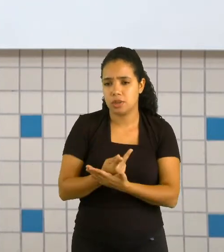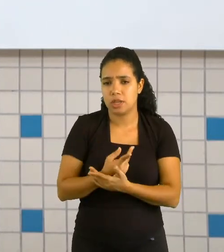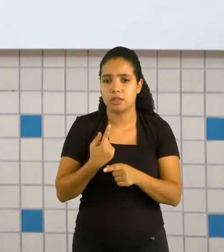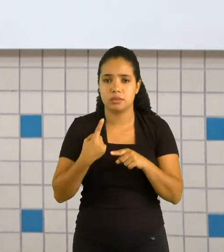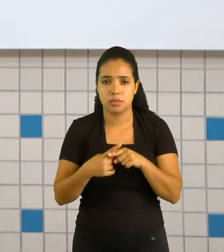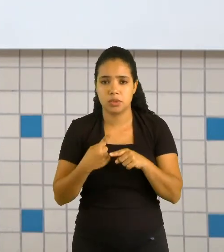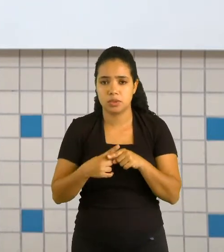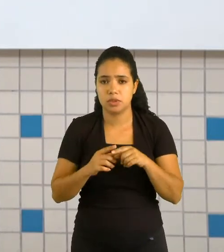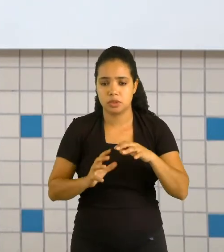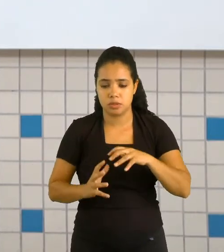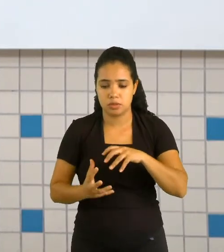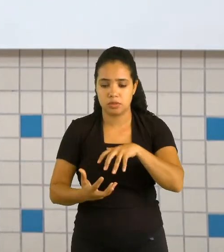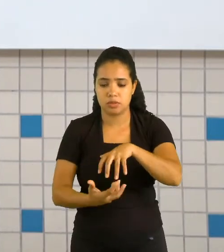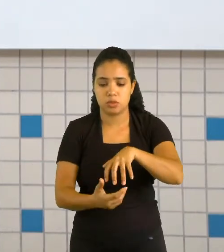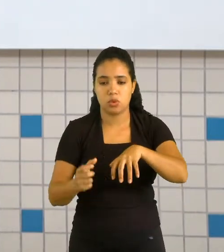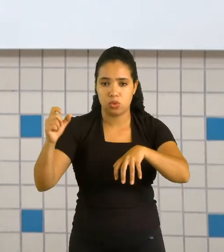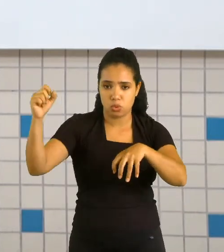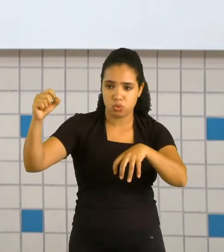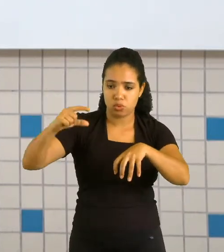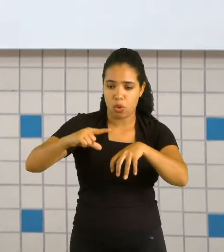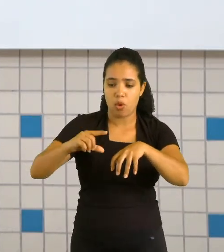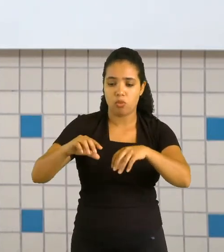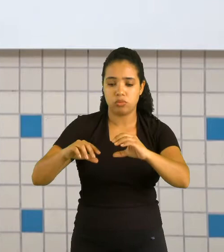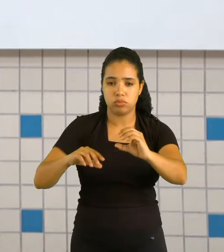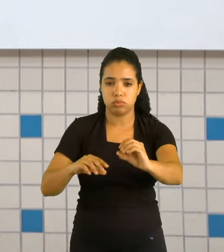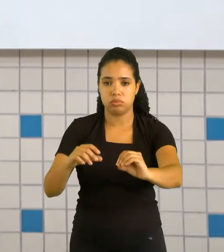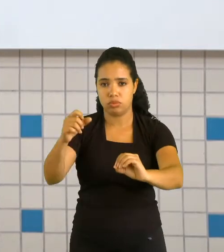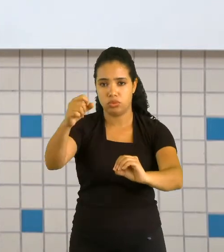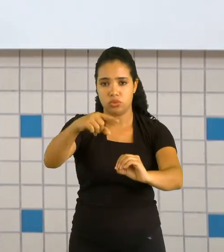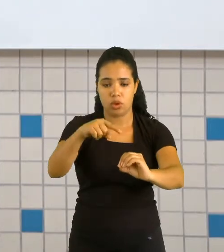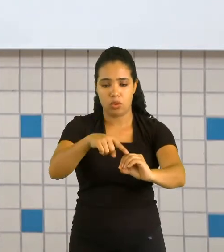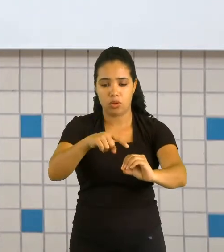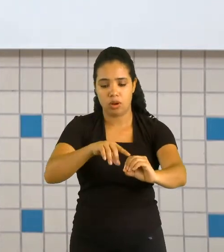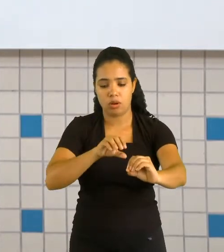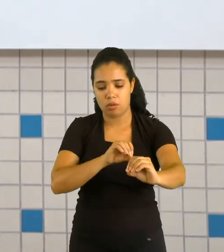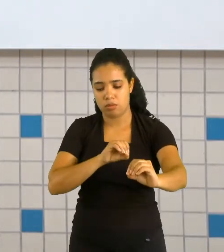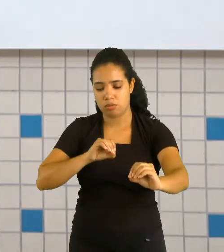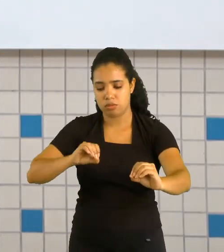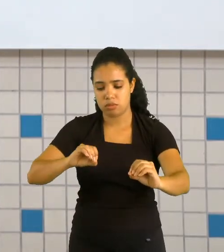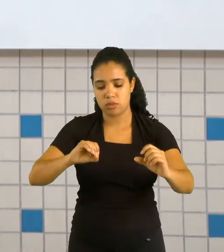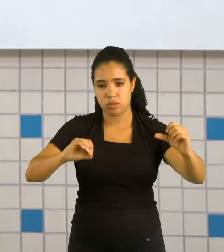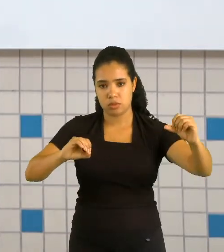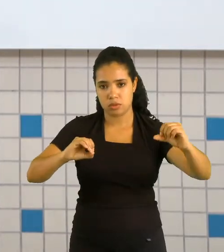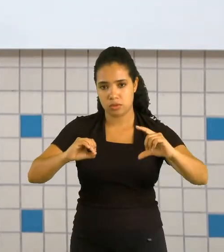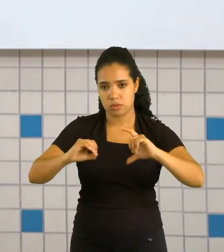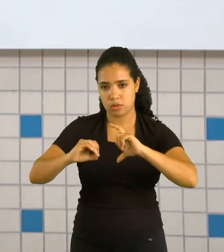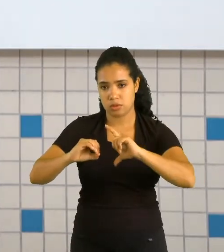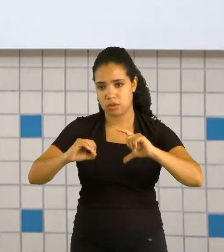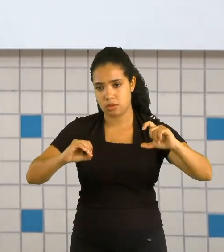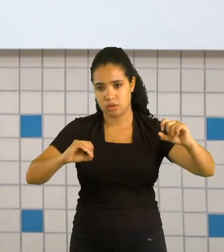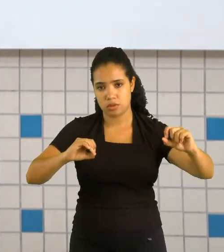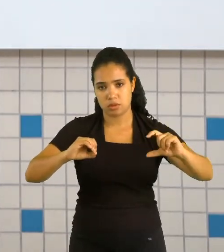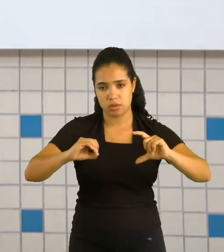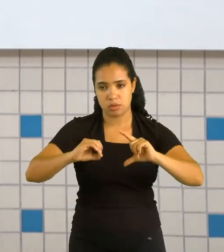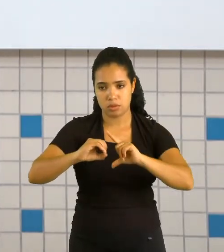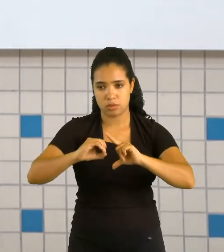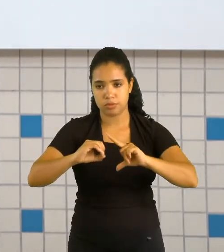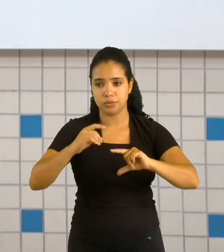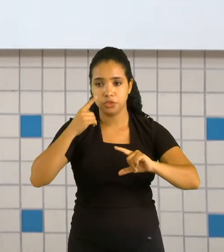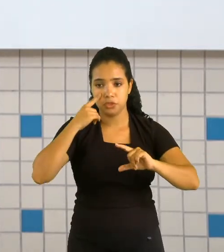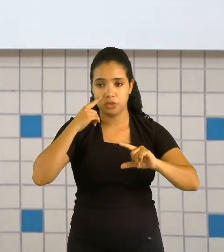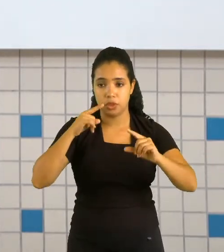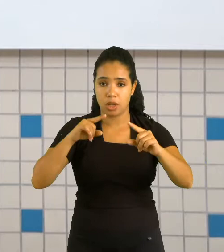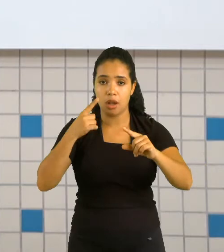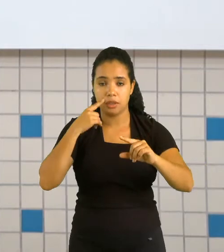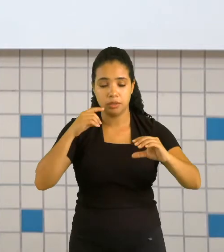causa da luminosidade do Sol. Quando, por exemplo, nós colocarmos aqui o nosso Sol, quando uma